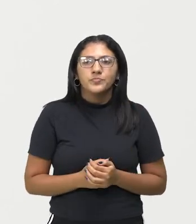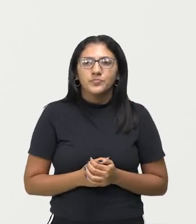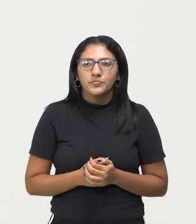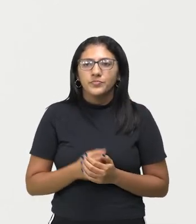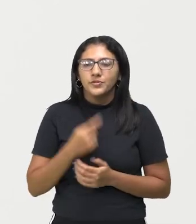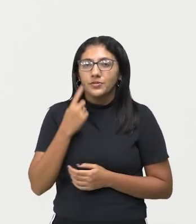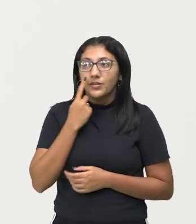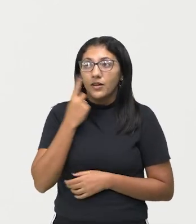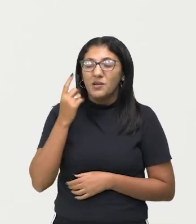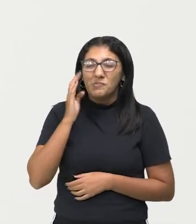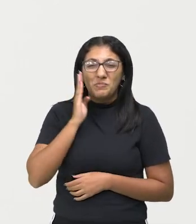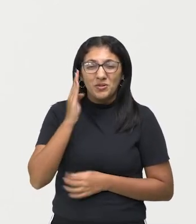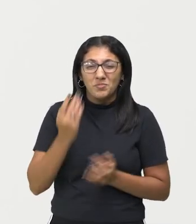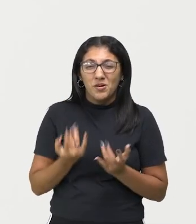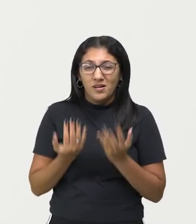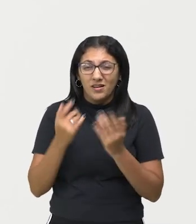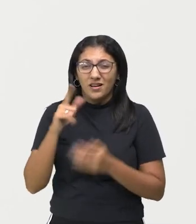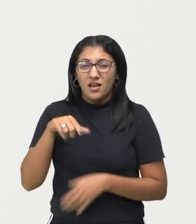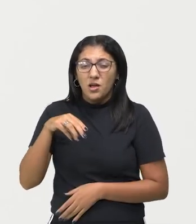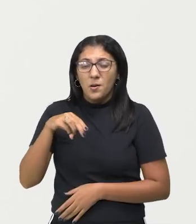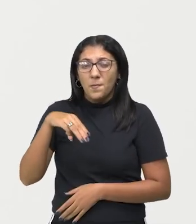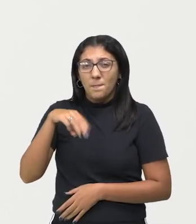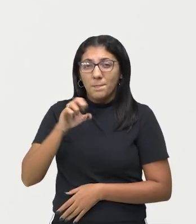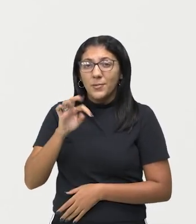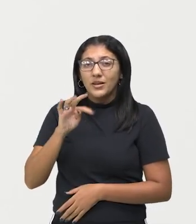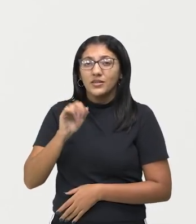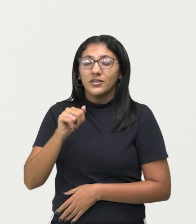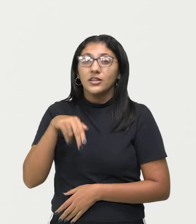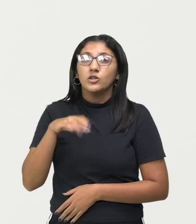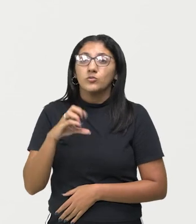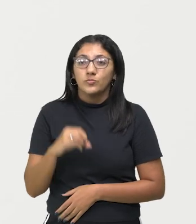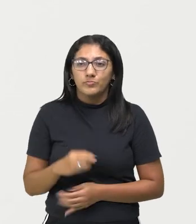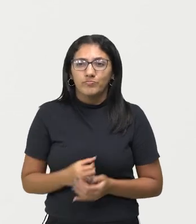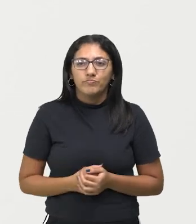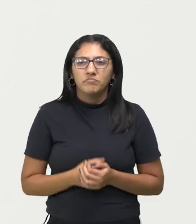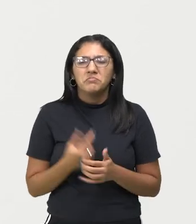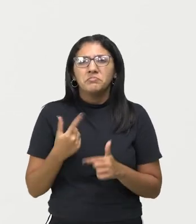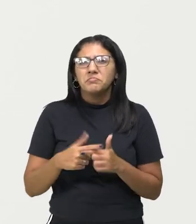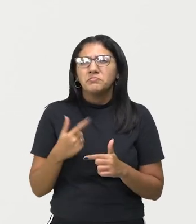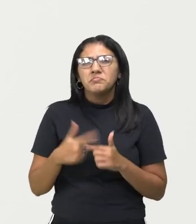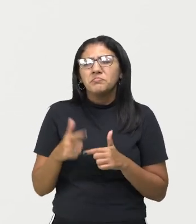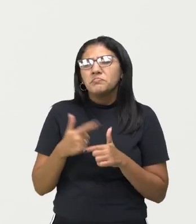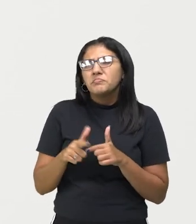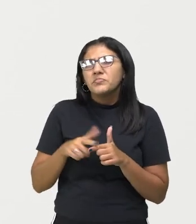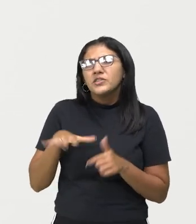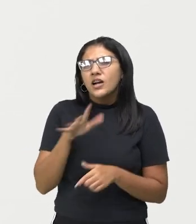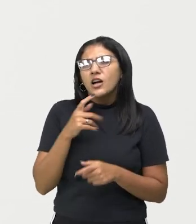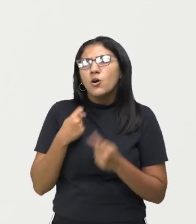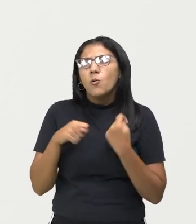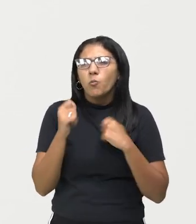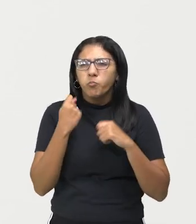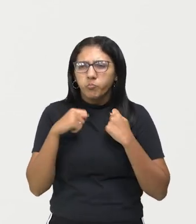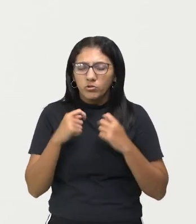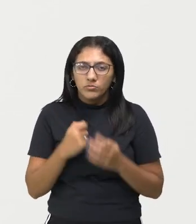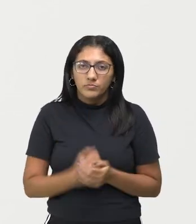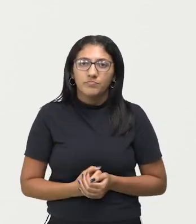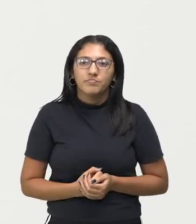principal aí do gás de efeito estufa é o metano. Por que é uma tragédia econômica? Porque